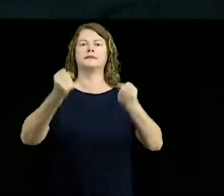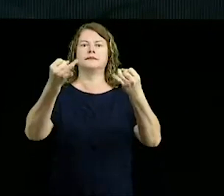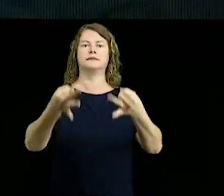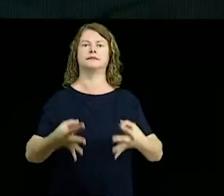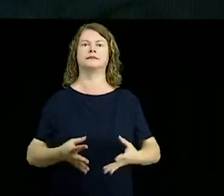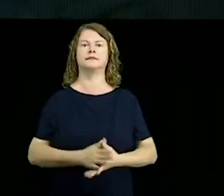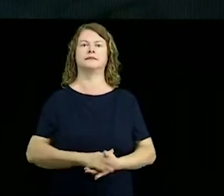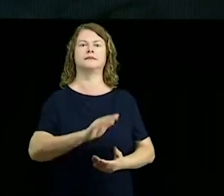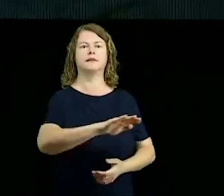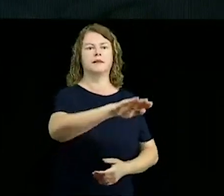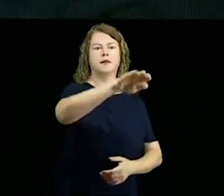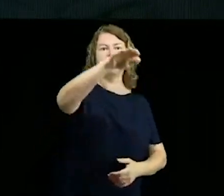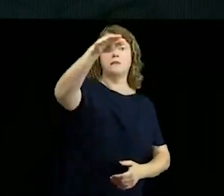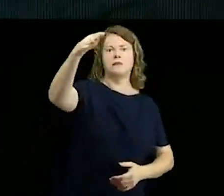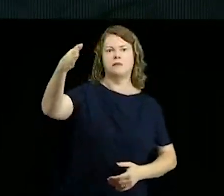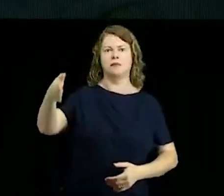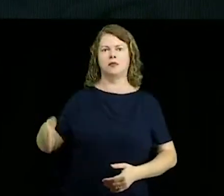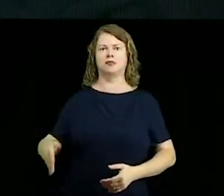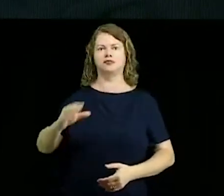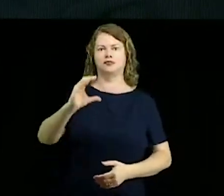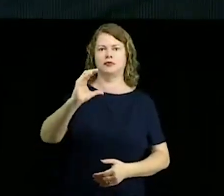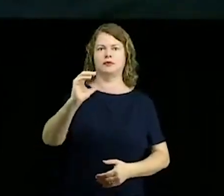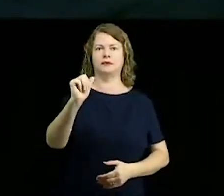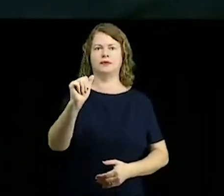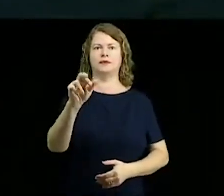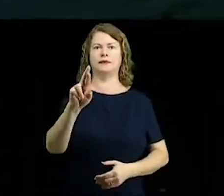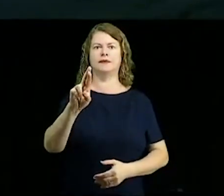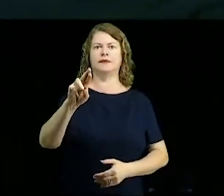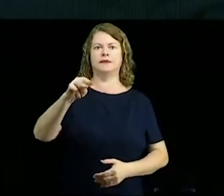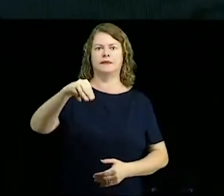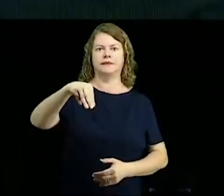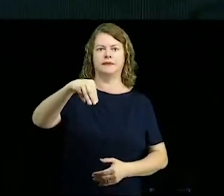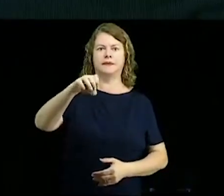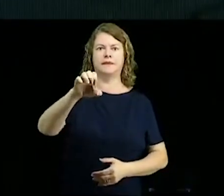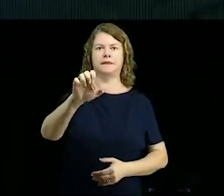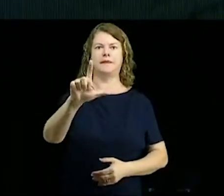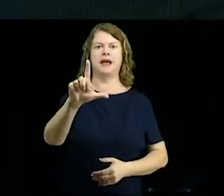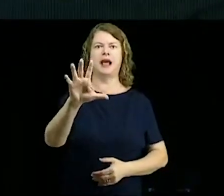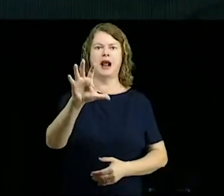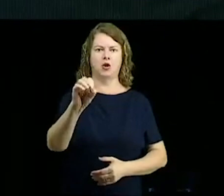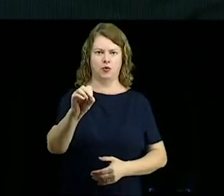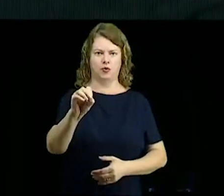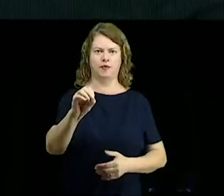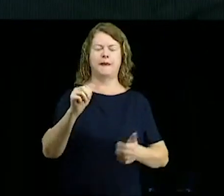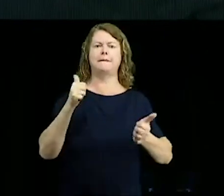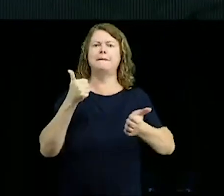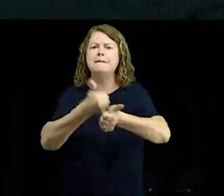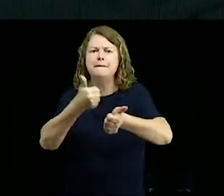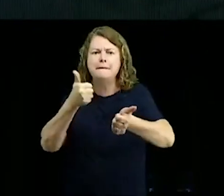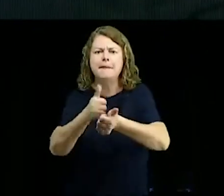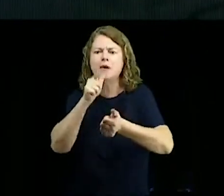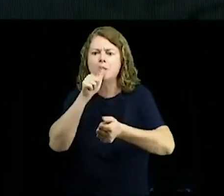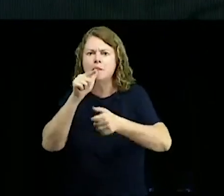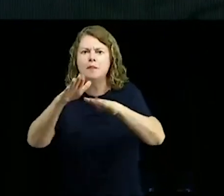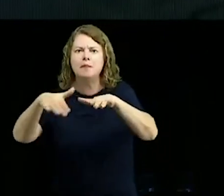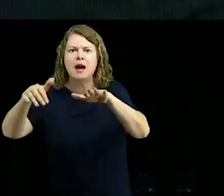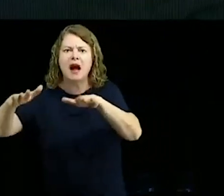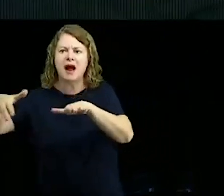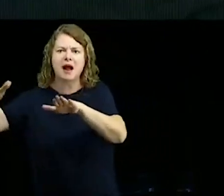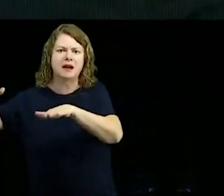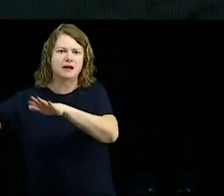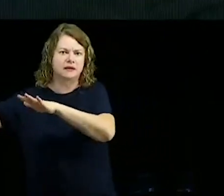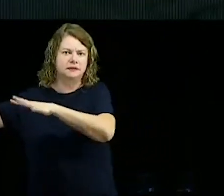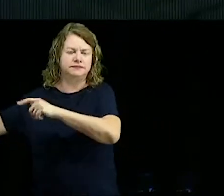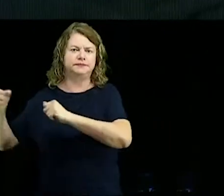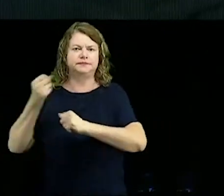Monte Carmelo. Carmelo é um monte colado ao mar Mediterrâneo. Você